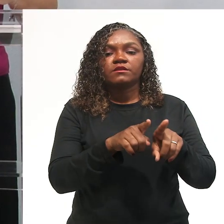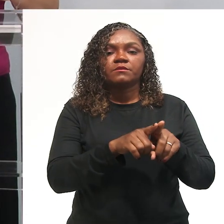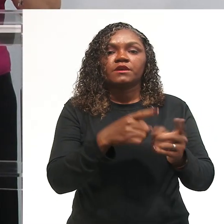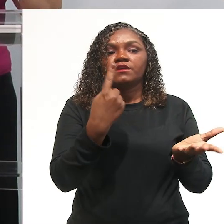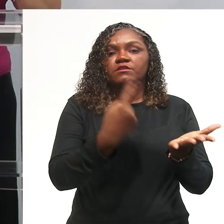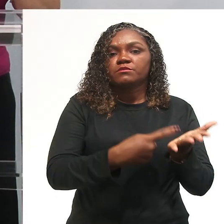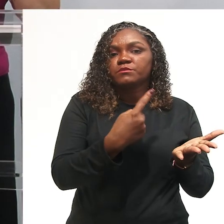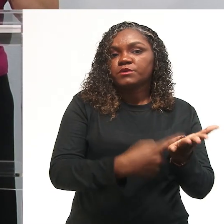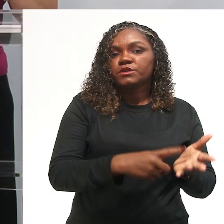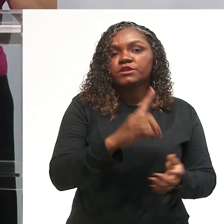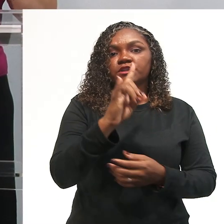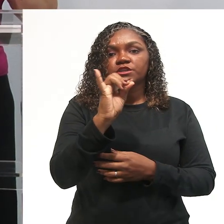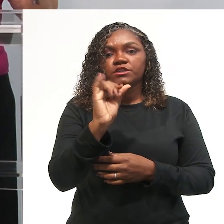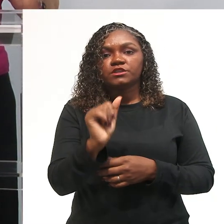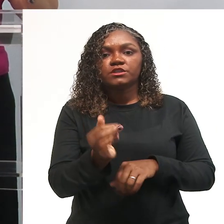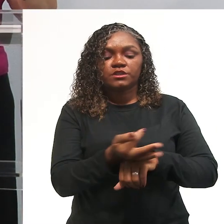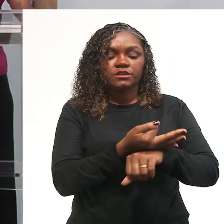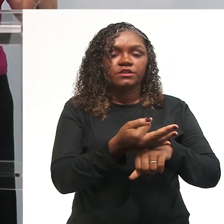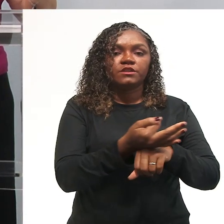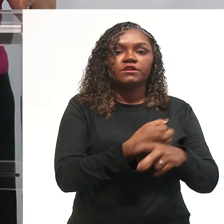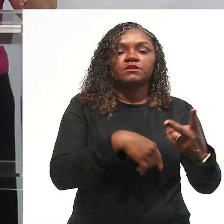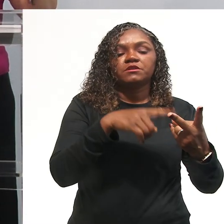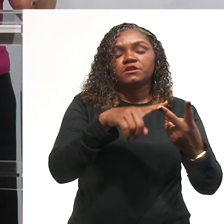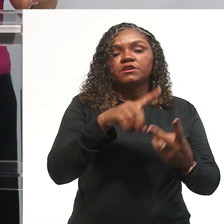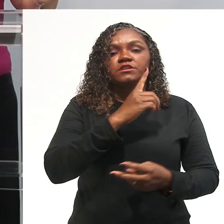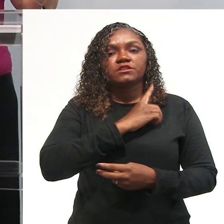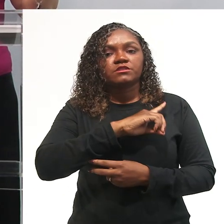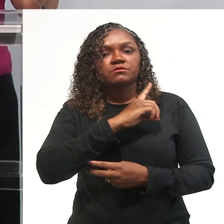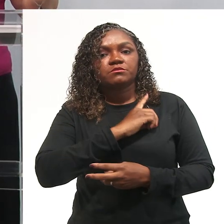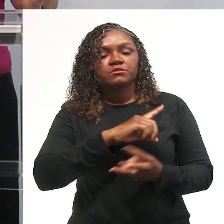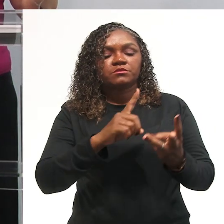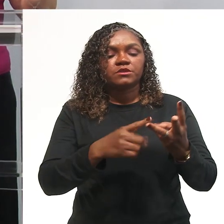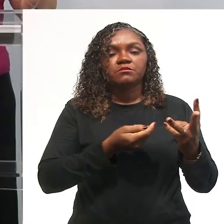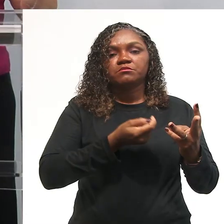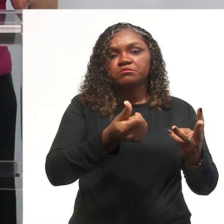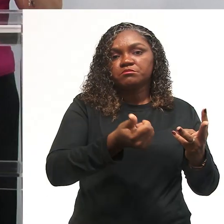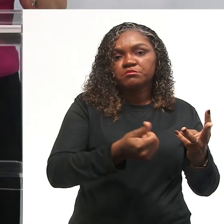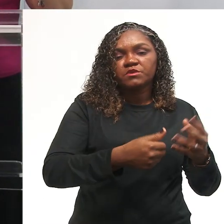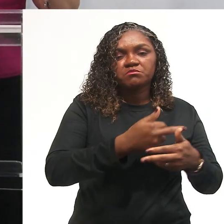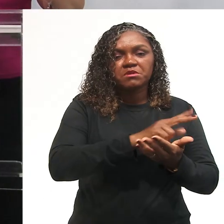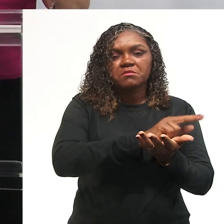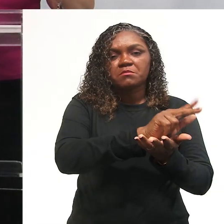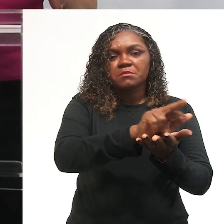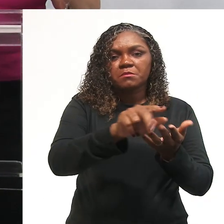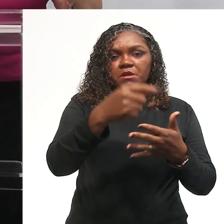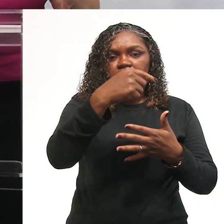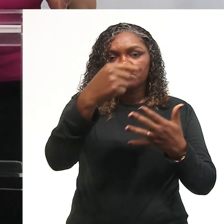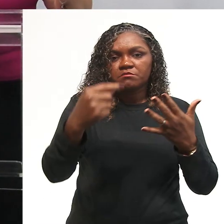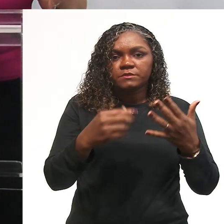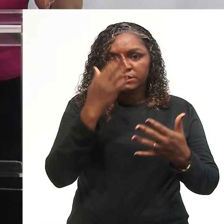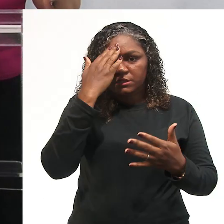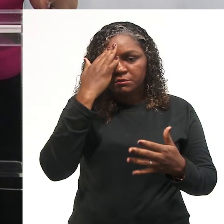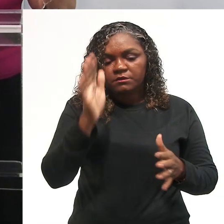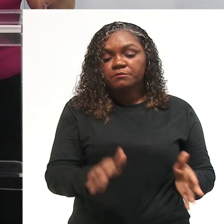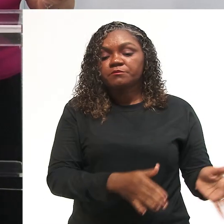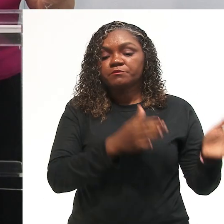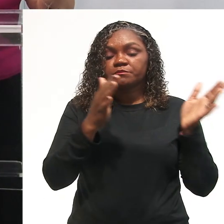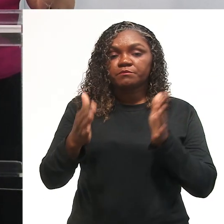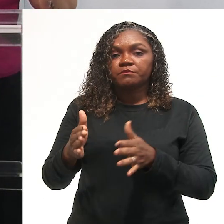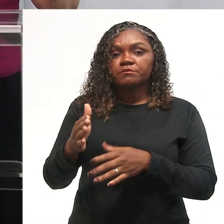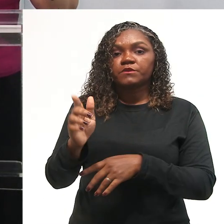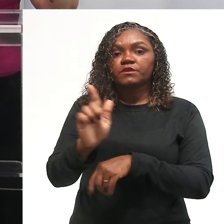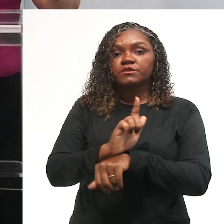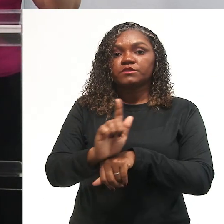férias, 13º, esse tipo de controle, benefícios, Quando a gente vai falar de gestão de